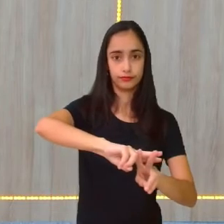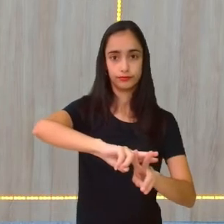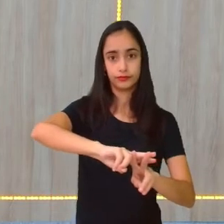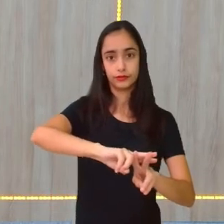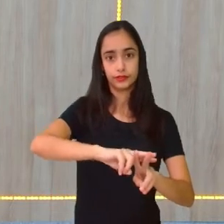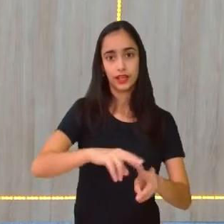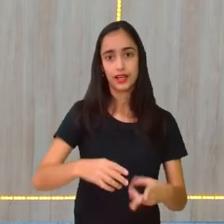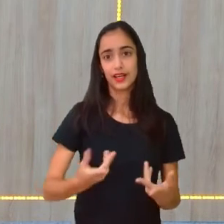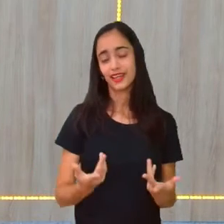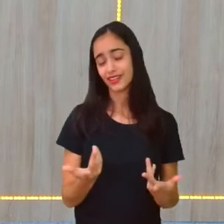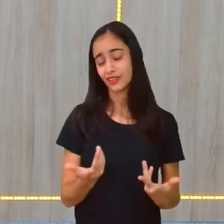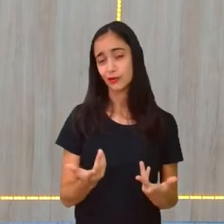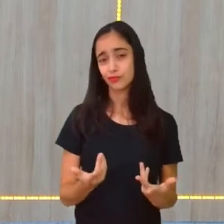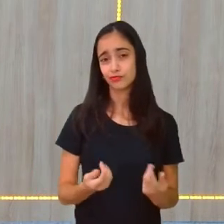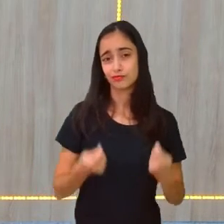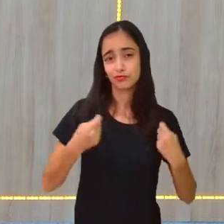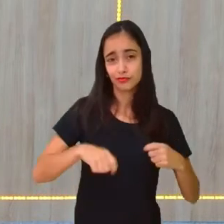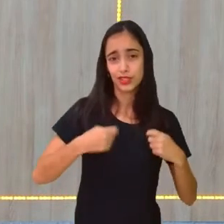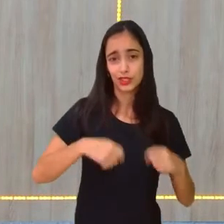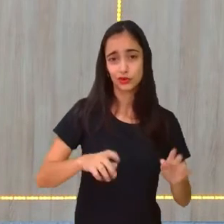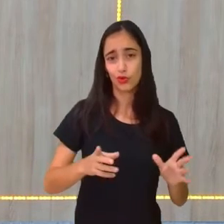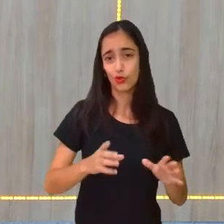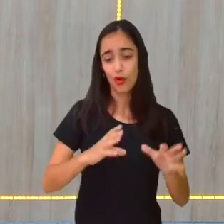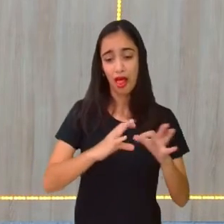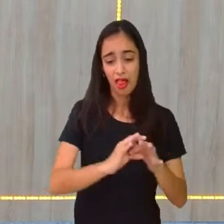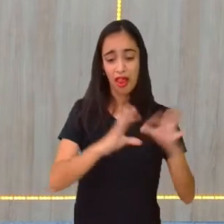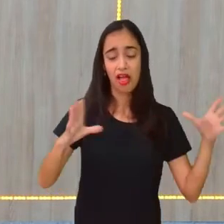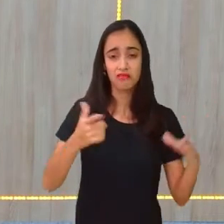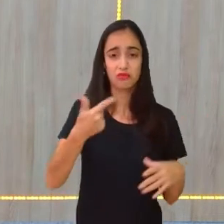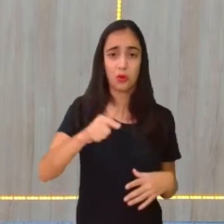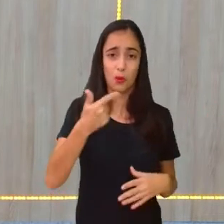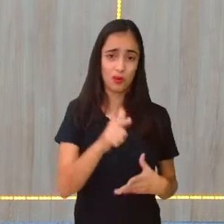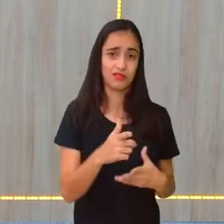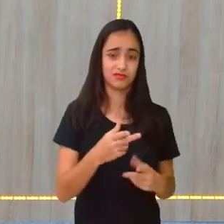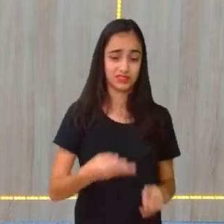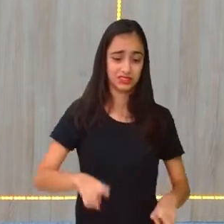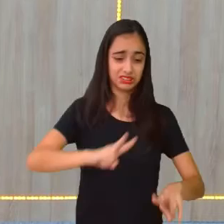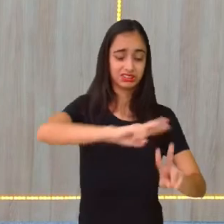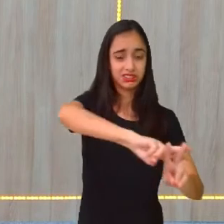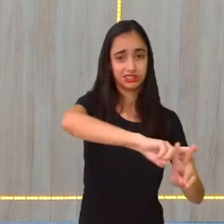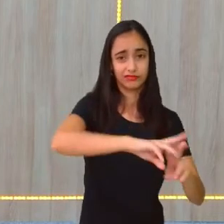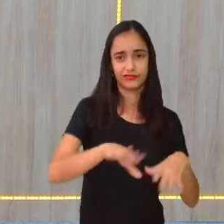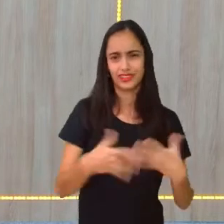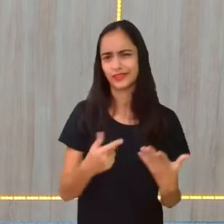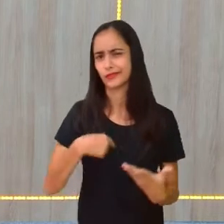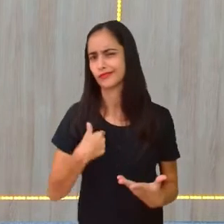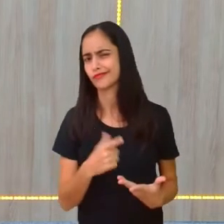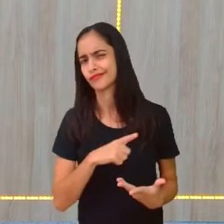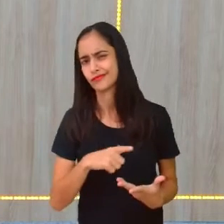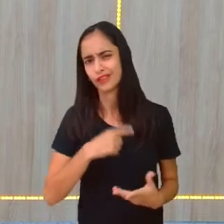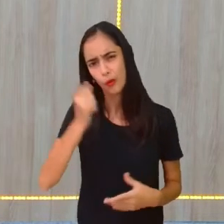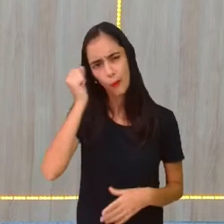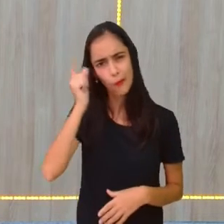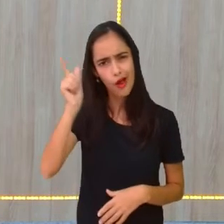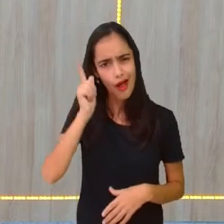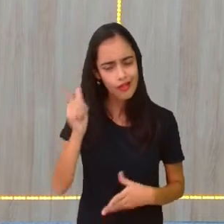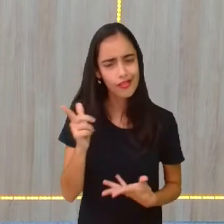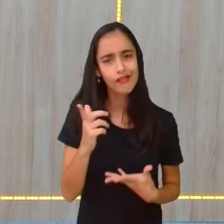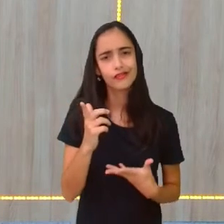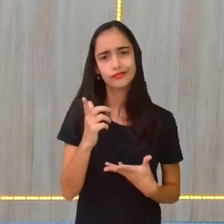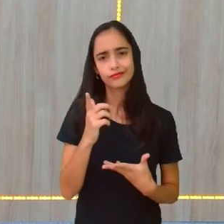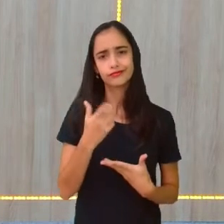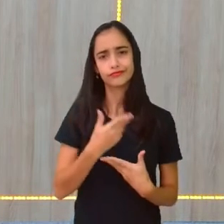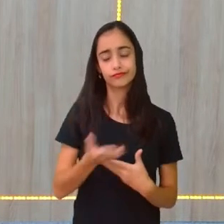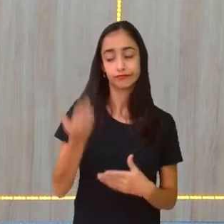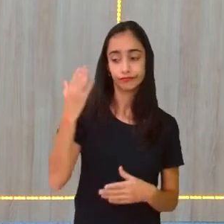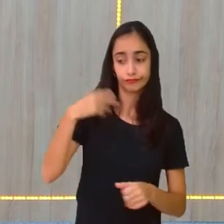presidiários, né? Então, essa ideia, né, se existe aí uma ideia, por exemplo, que se veiculou há um tempo, né, de